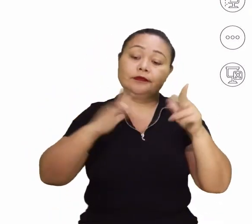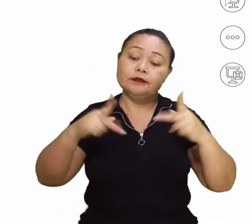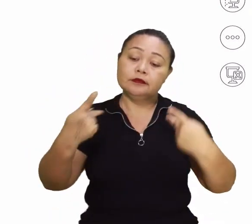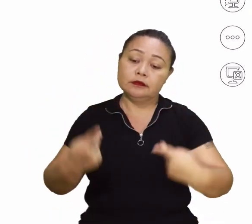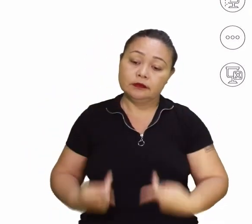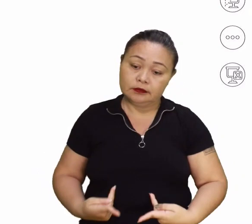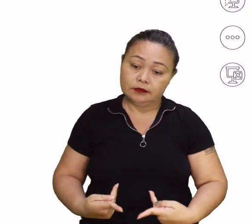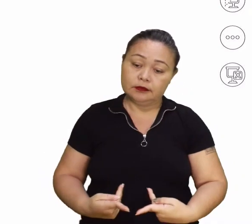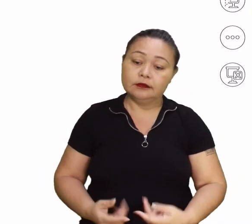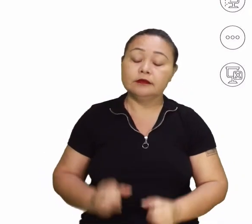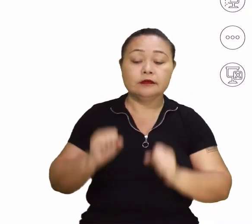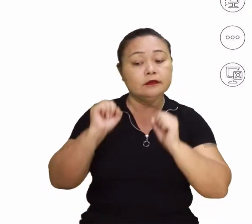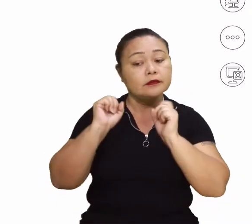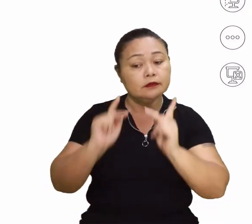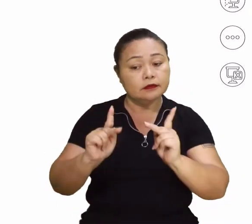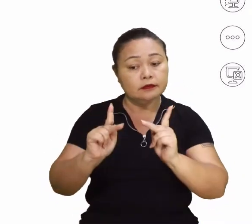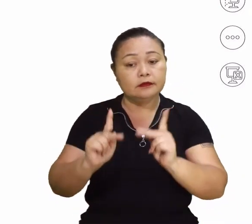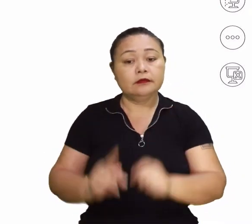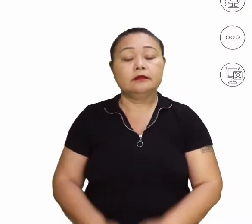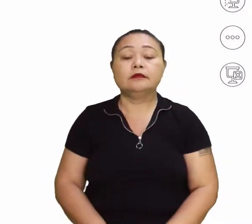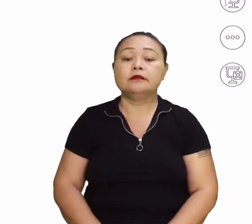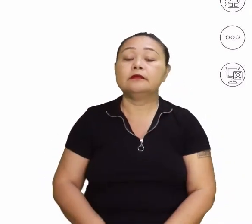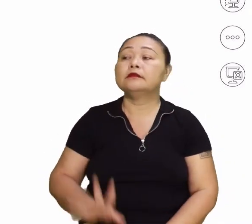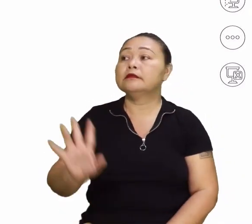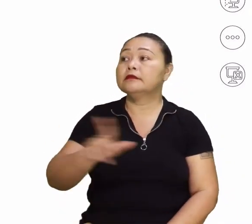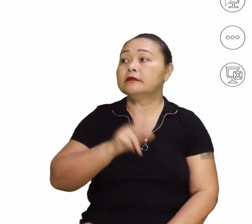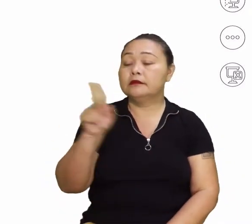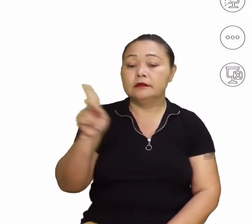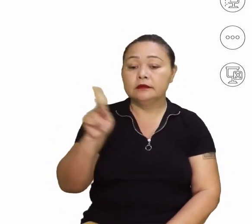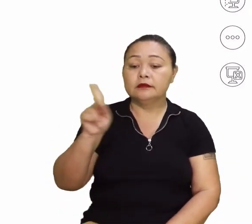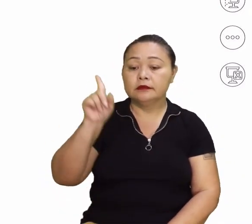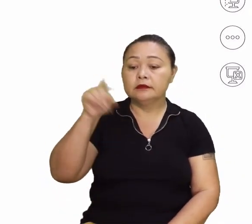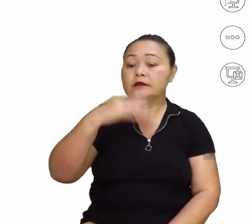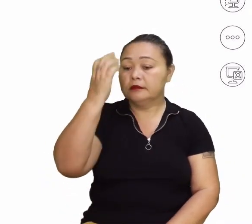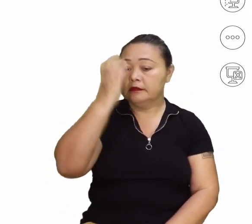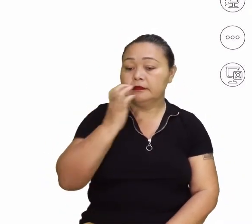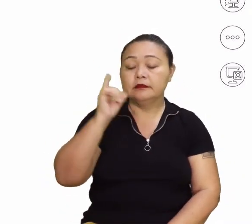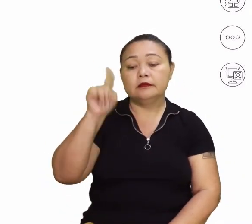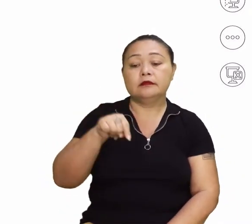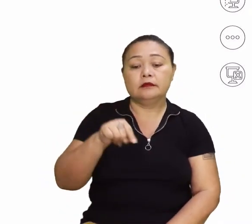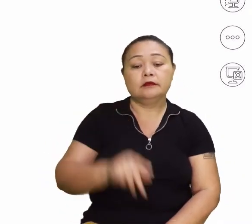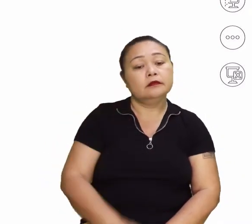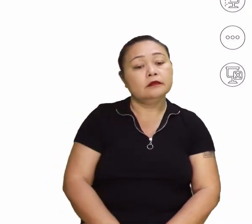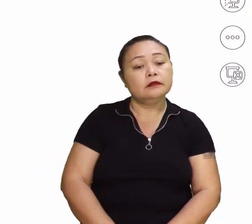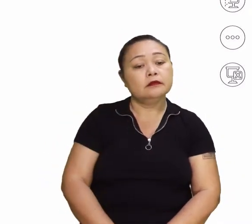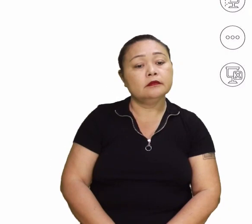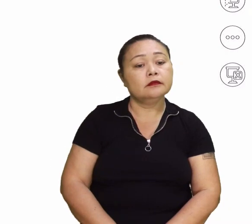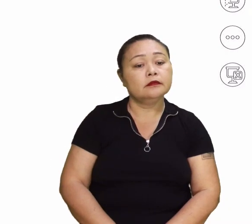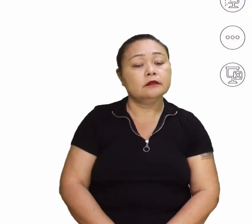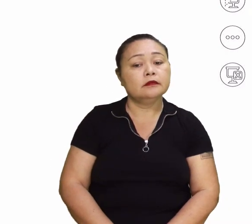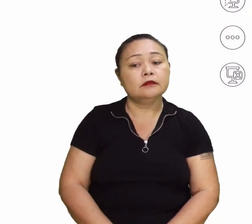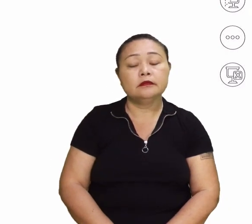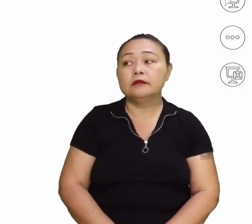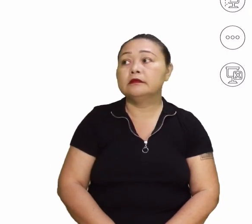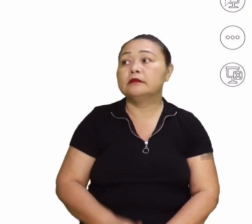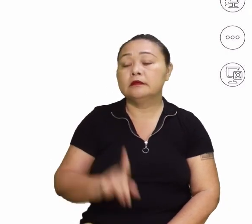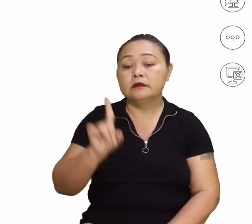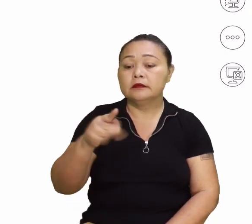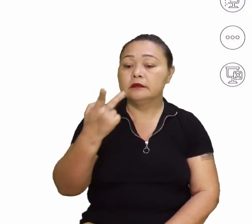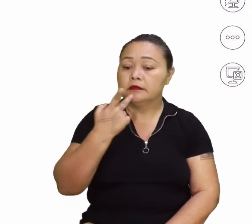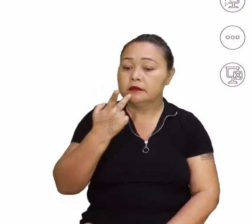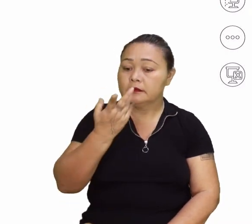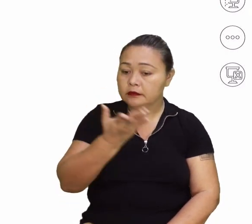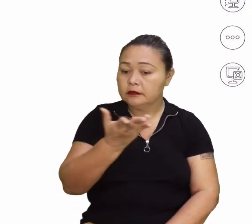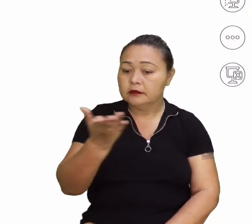humana. Ok? Professor, então esse negócio é sério. Então, é aquela questão que eu falo